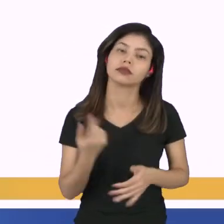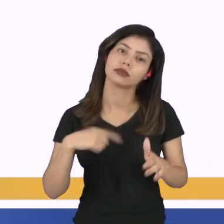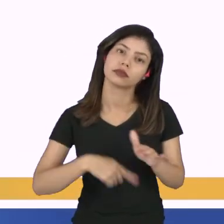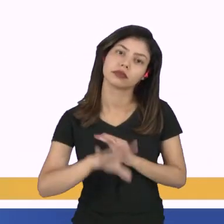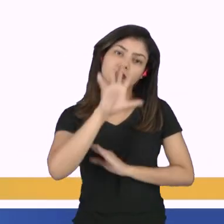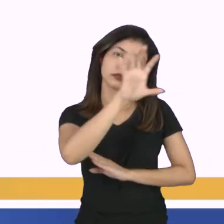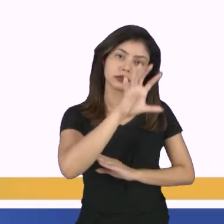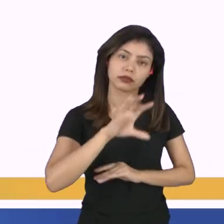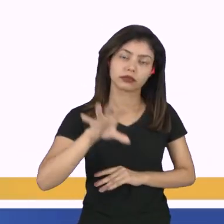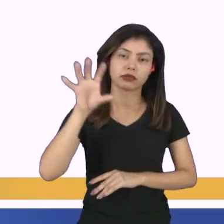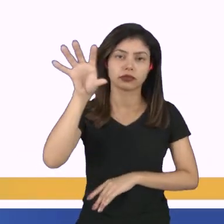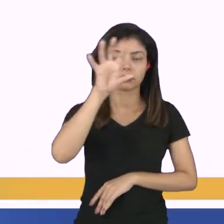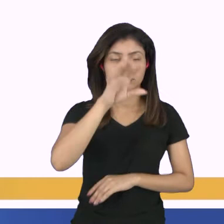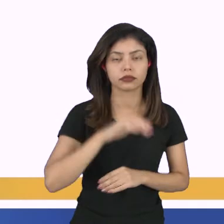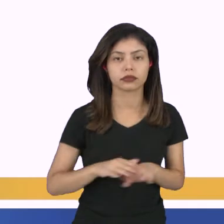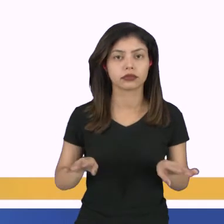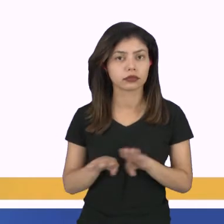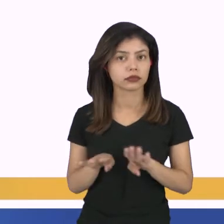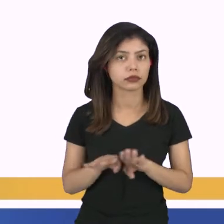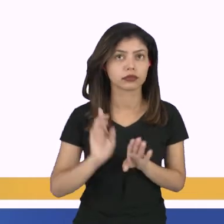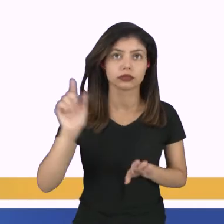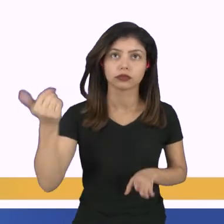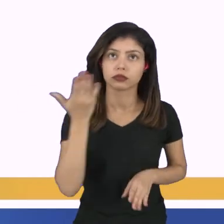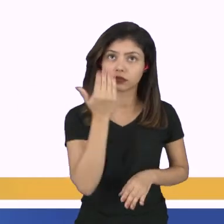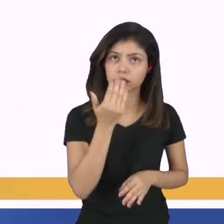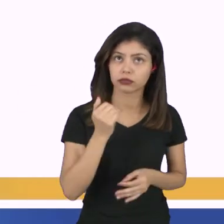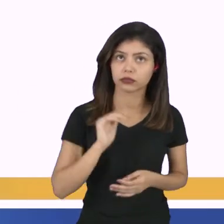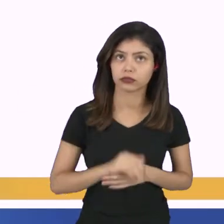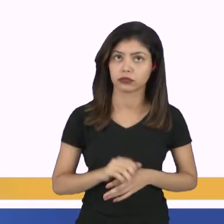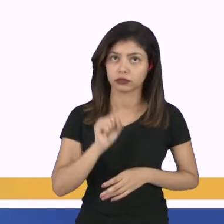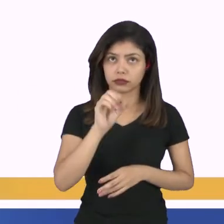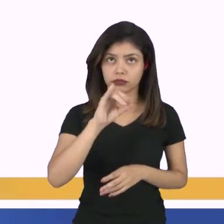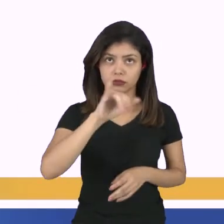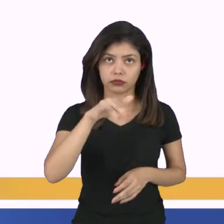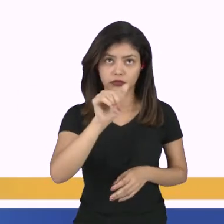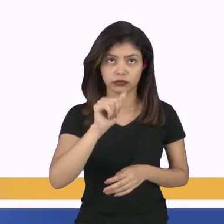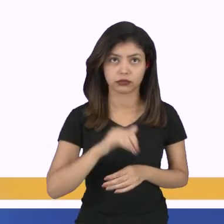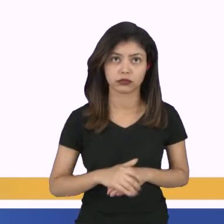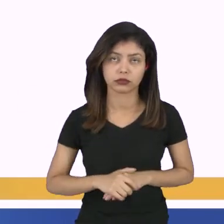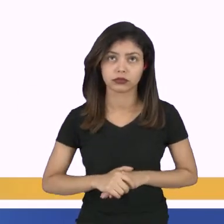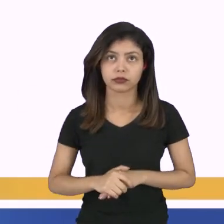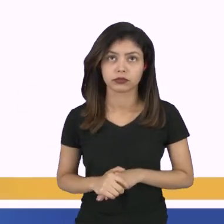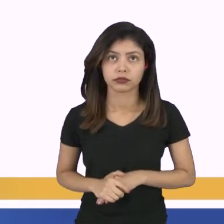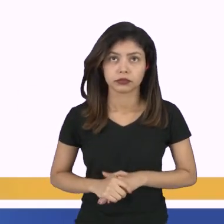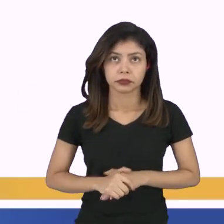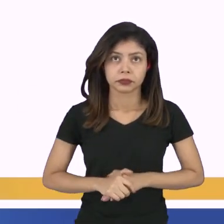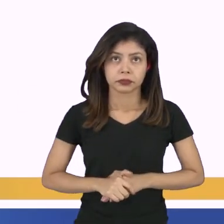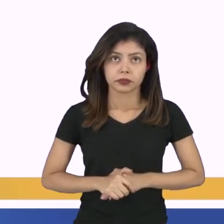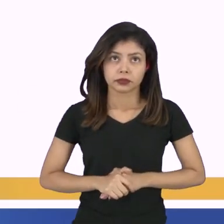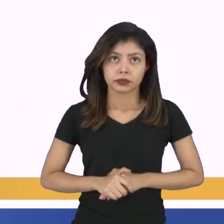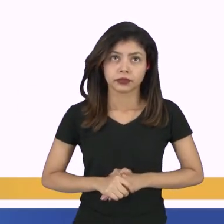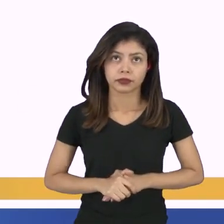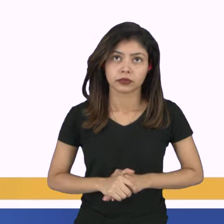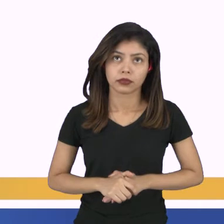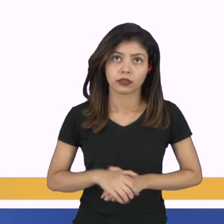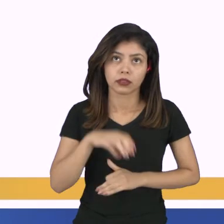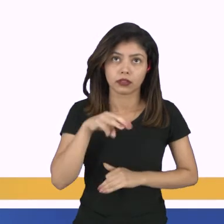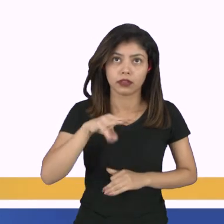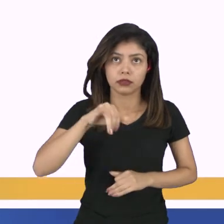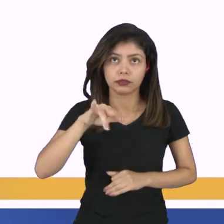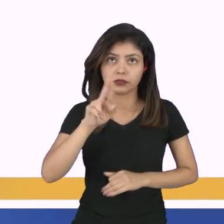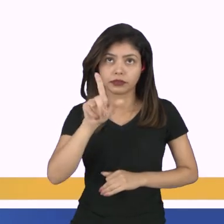desse mapa também a gente vai ter outros alimentos. Vamos ter a soja, né, que é o principal ali, mas em outros lugares tem, por